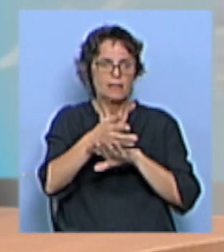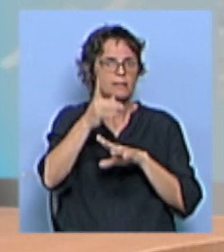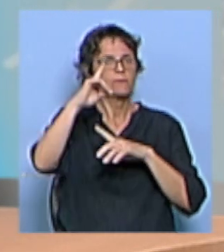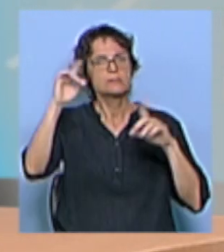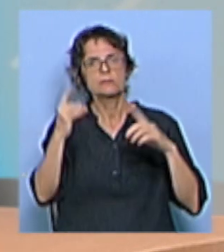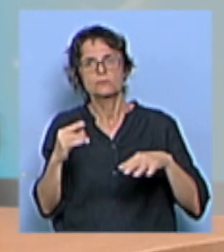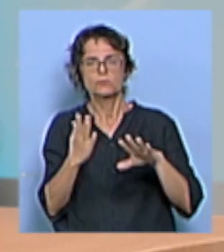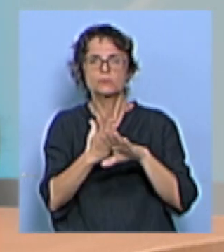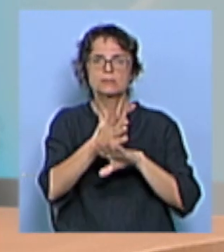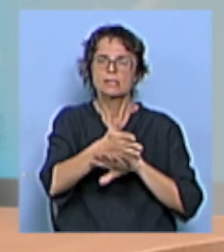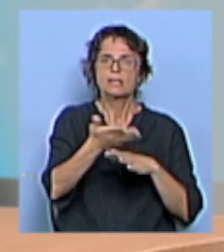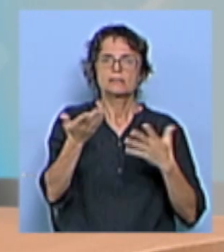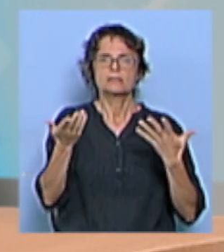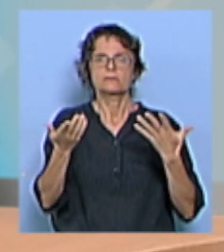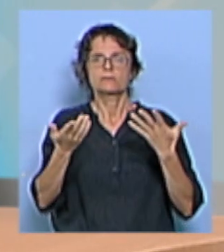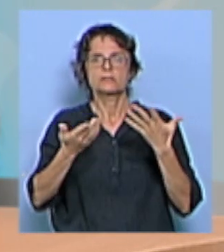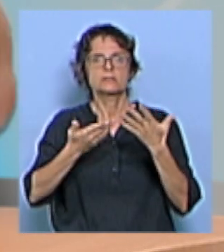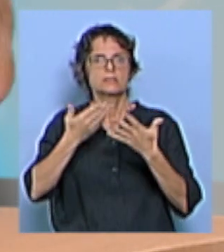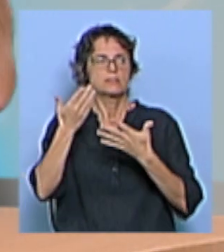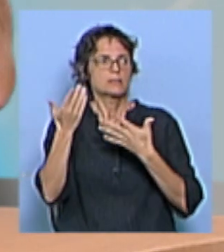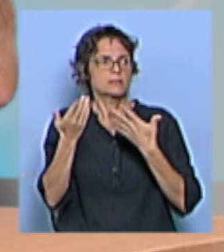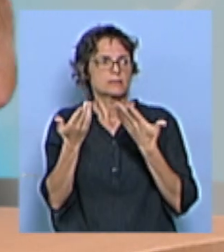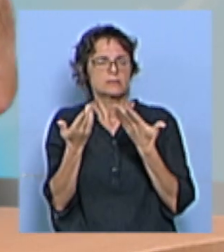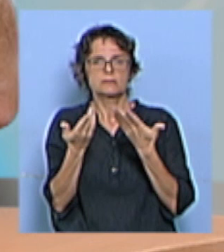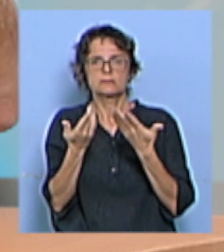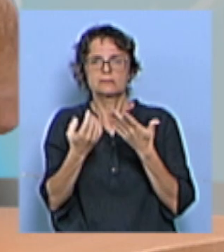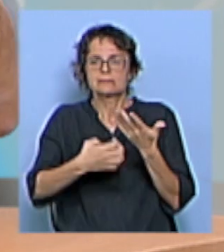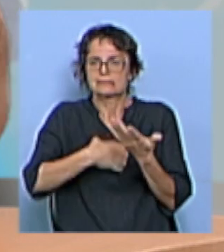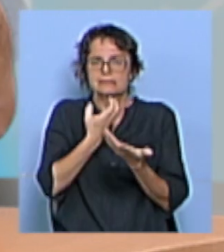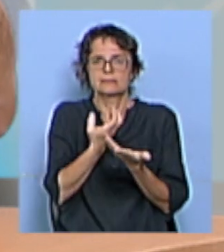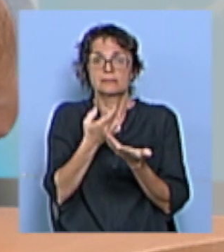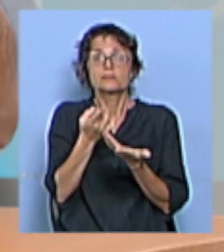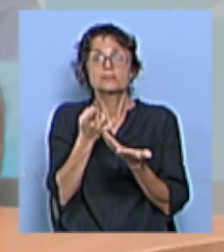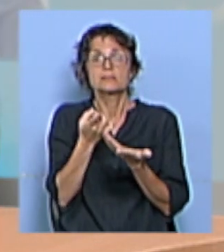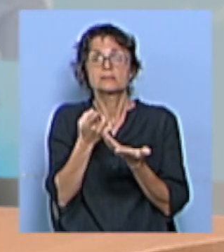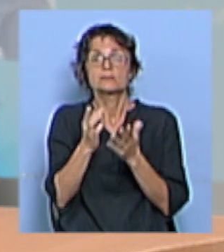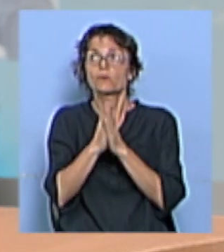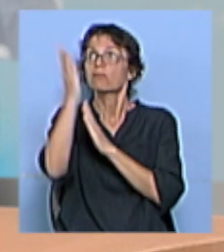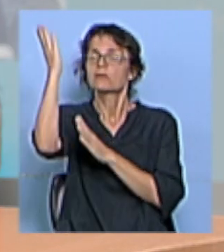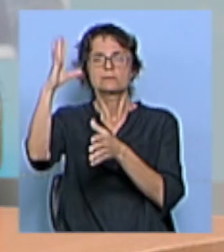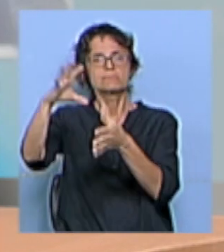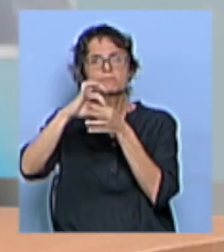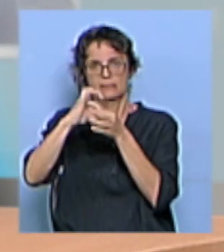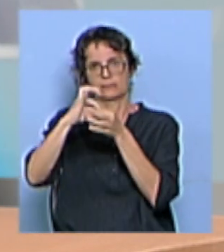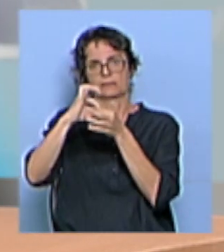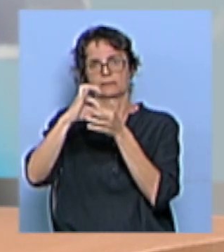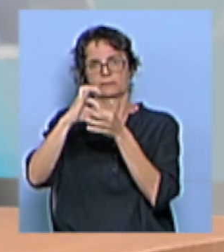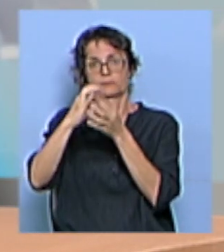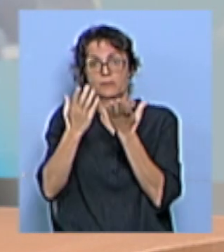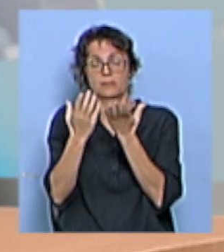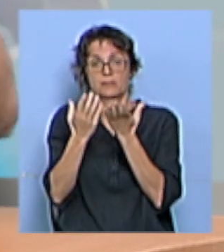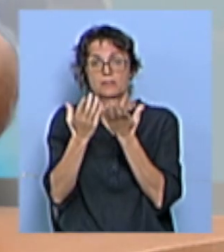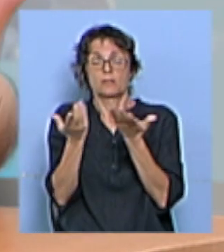para Jesus, a gente vê Deus. Da mesma maneira que a Deus a gente não o vê, mas como Deus é amor, se a gente vê uma realidade de